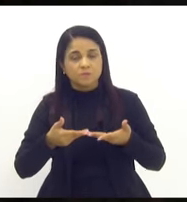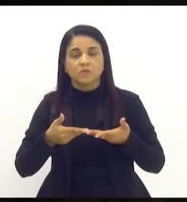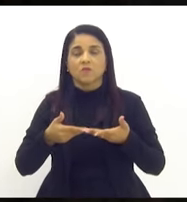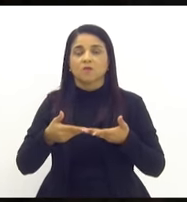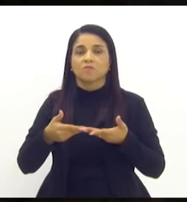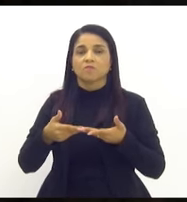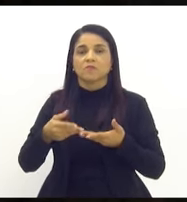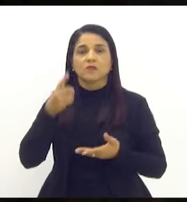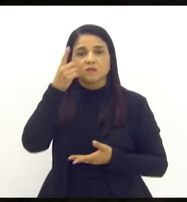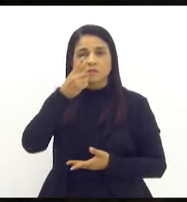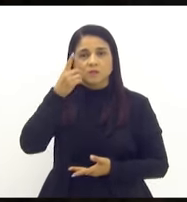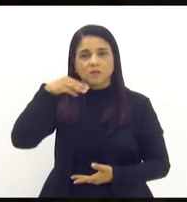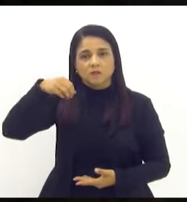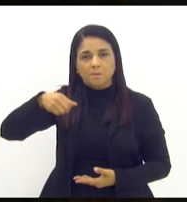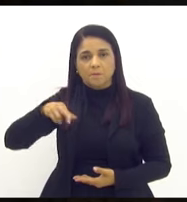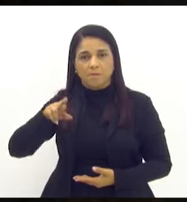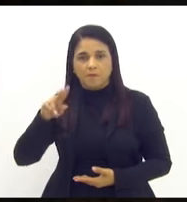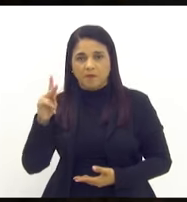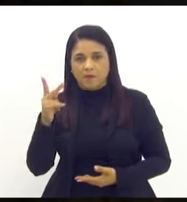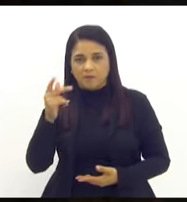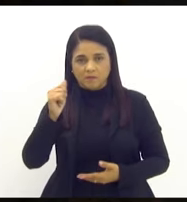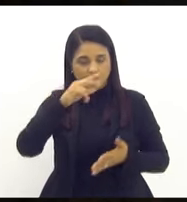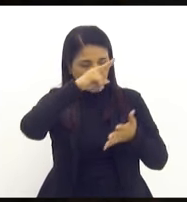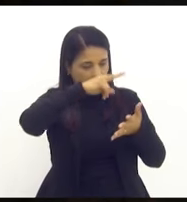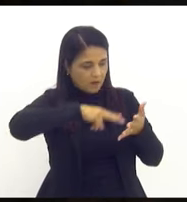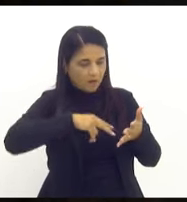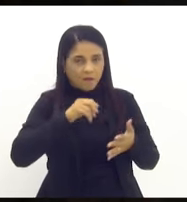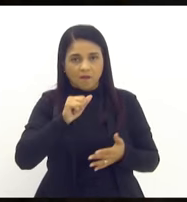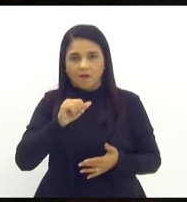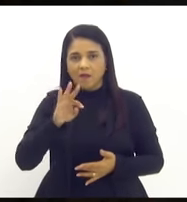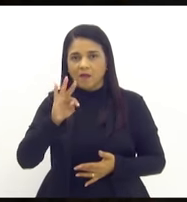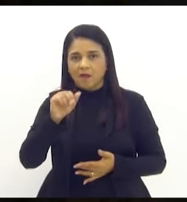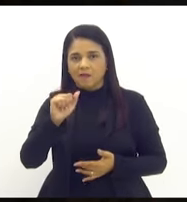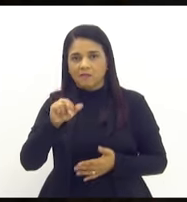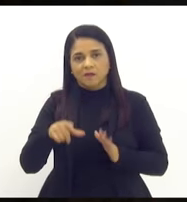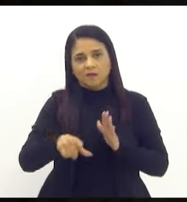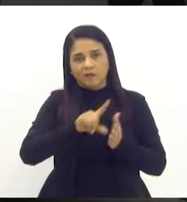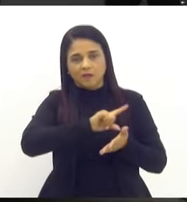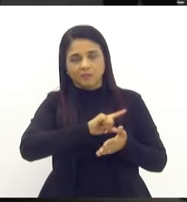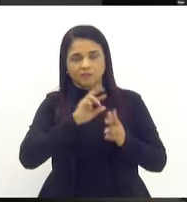excelentíssima deputada Marta Rocha para fazer a leitura da ata da sessão